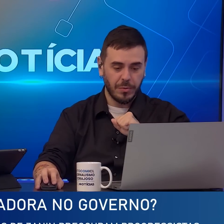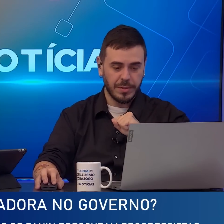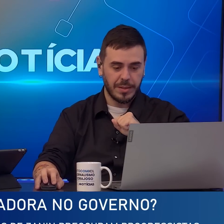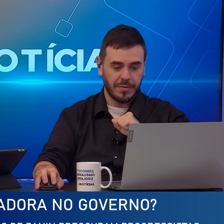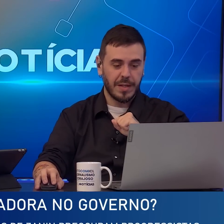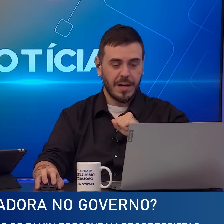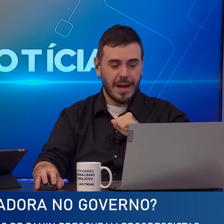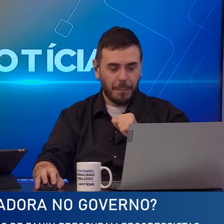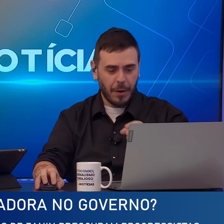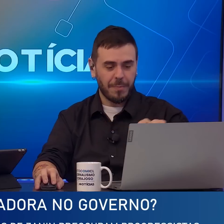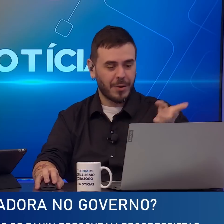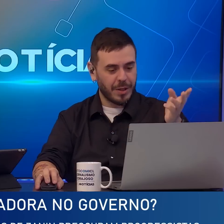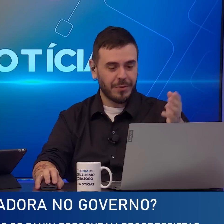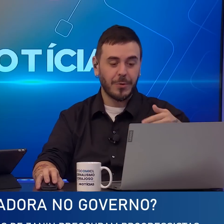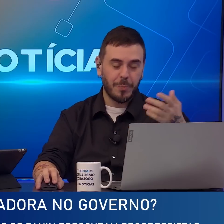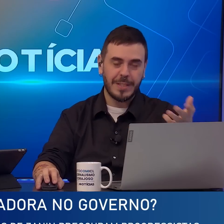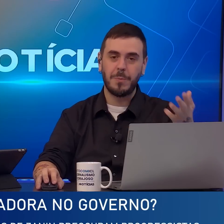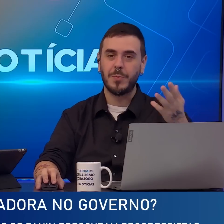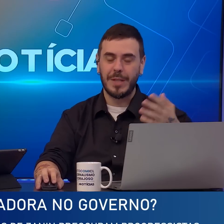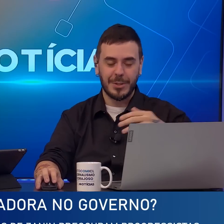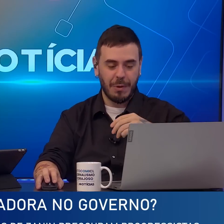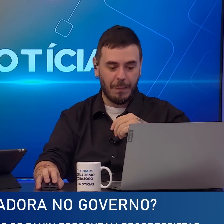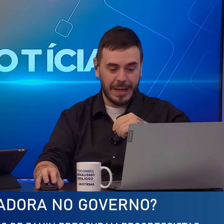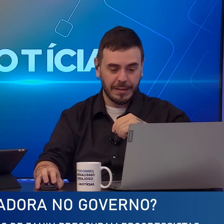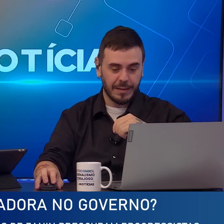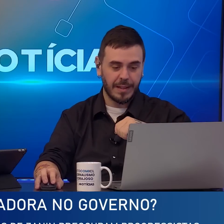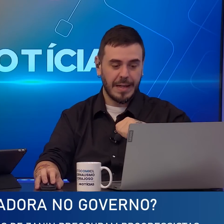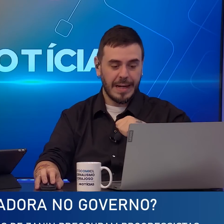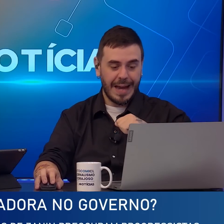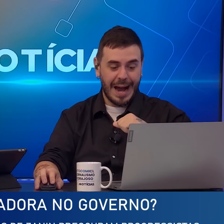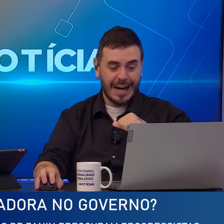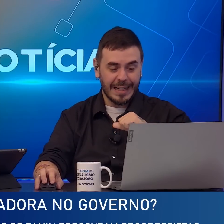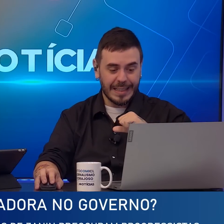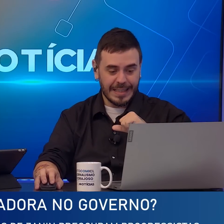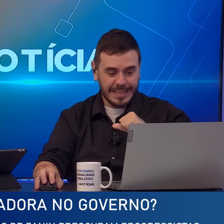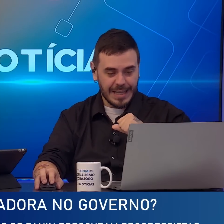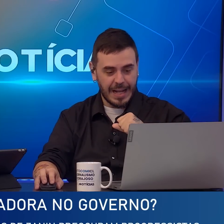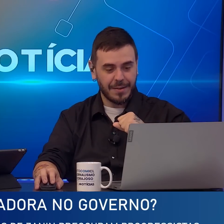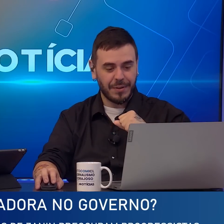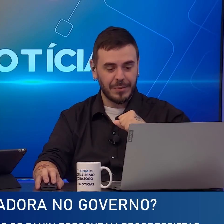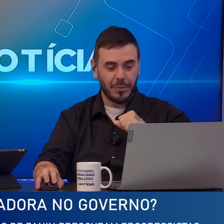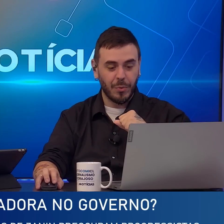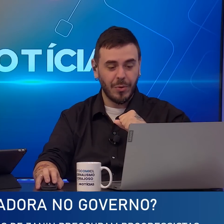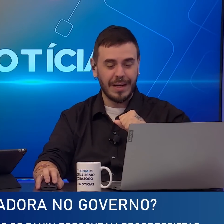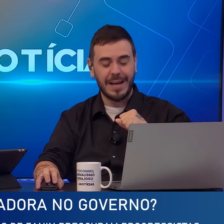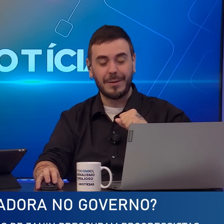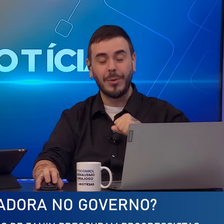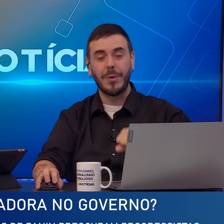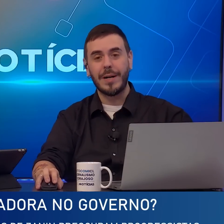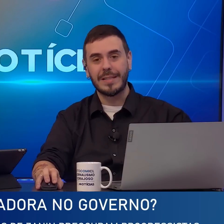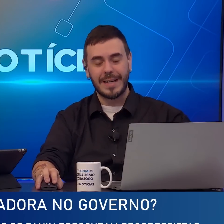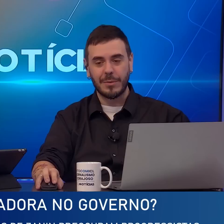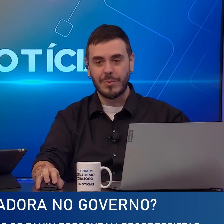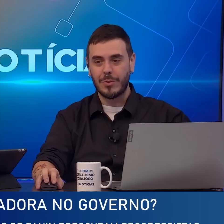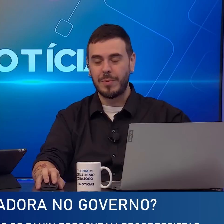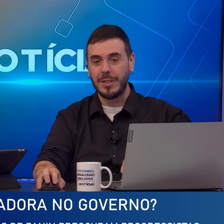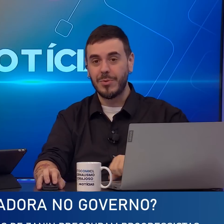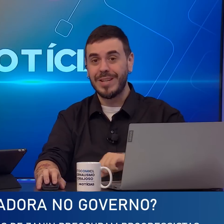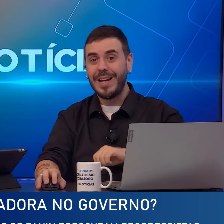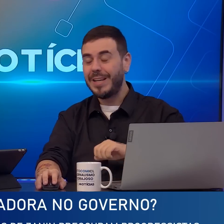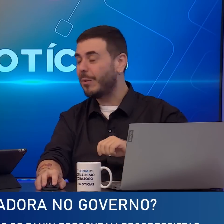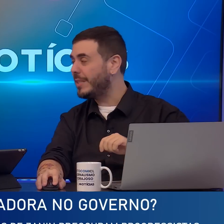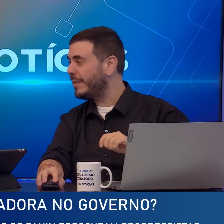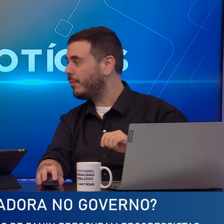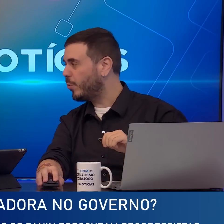discutir, inclusive. É, o Paulo Marconi falando que o pessimismo dele só aumenta. É, a Ana Stalin falando, Lula nunca acerta com seus